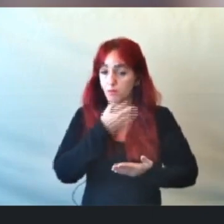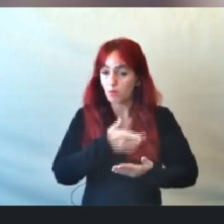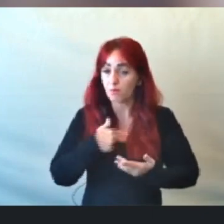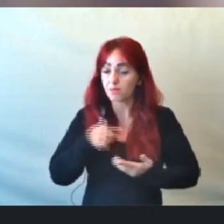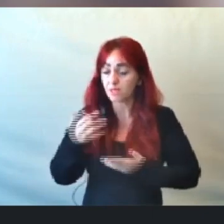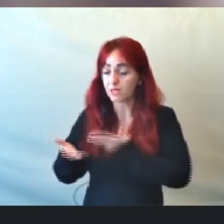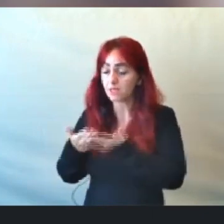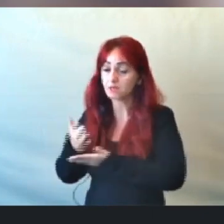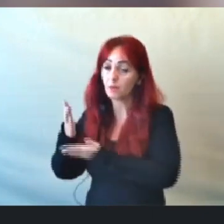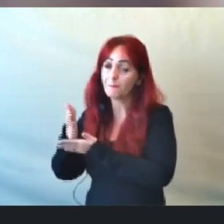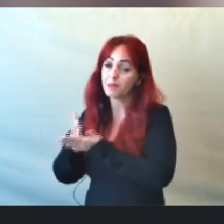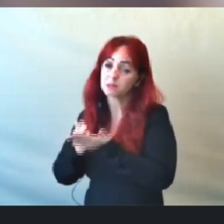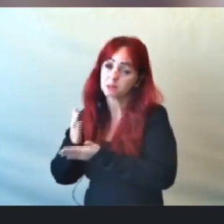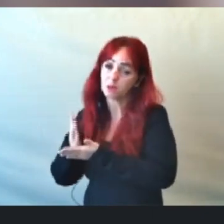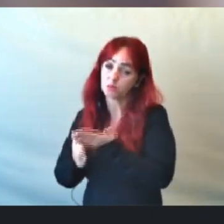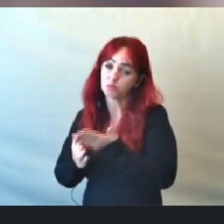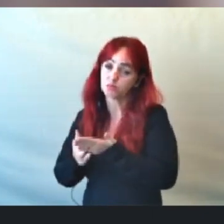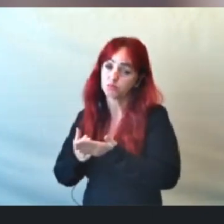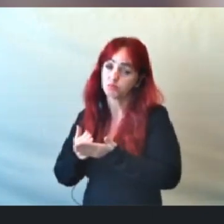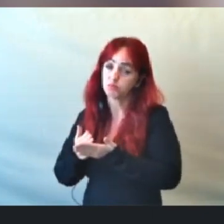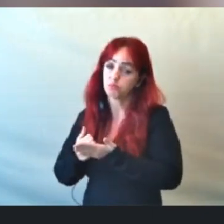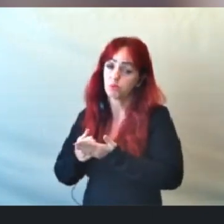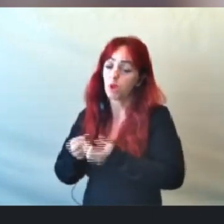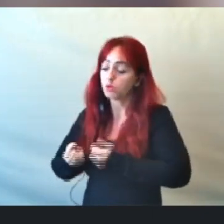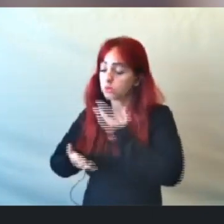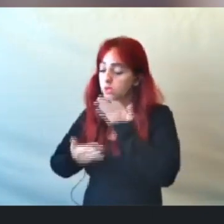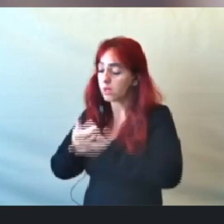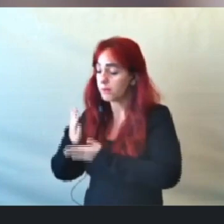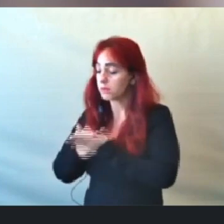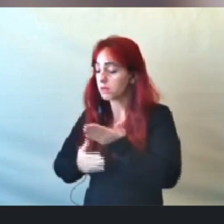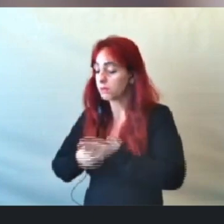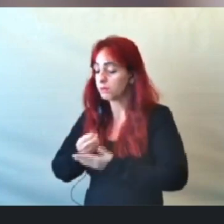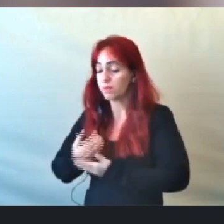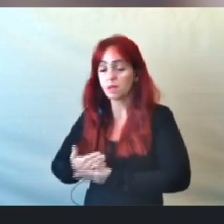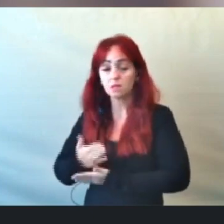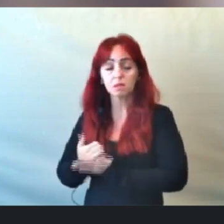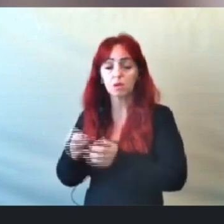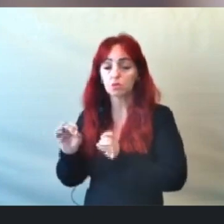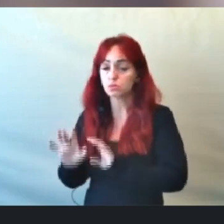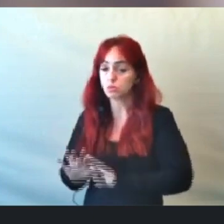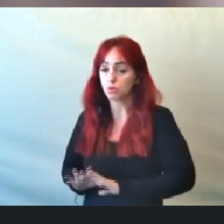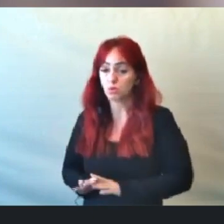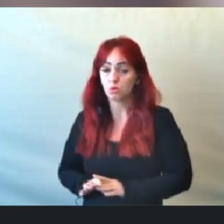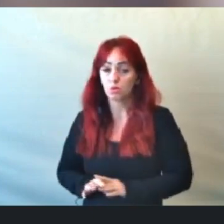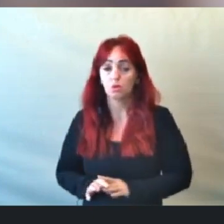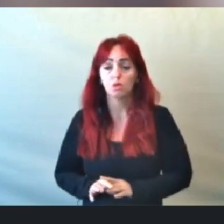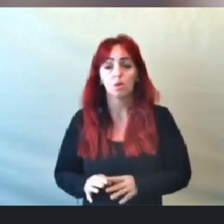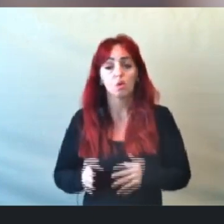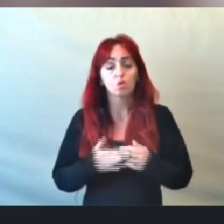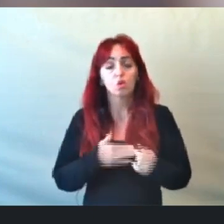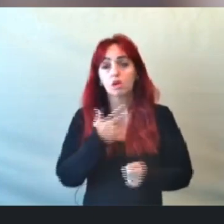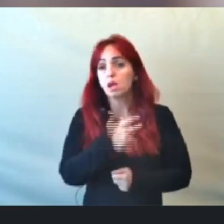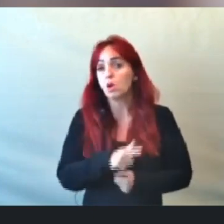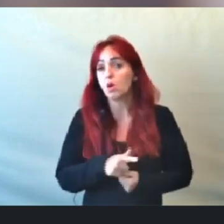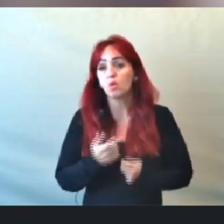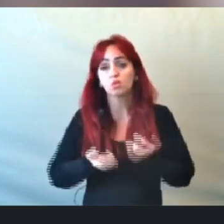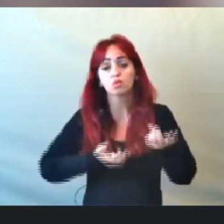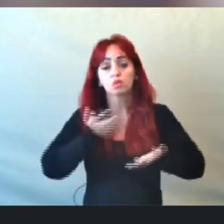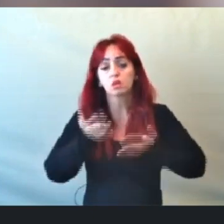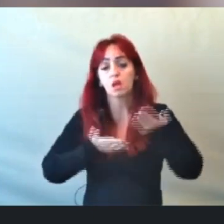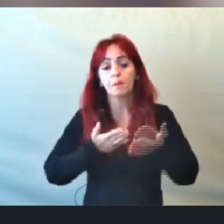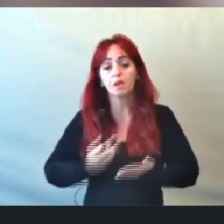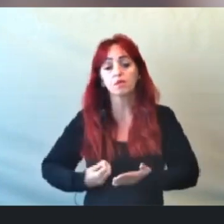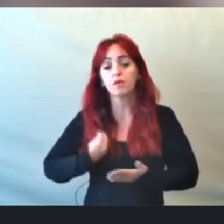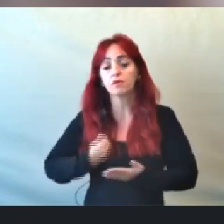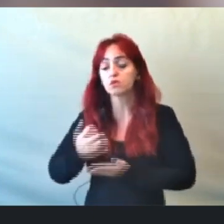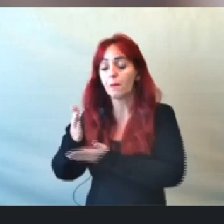fato. Igual eu acho que qualquer outro tratamento vai funcionar parcialmente, por todo o problema da lagoa. Então, eu